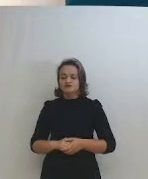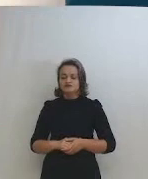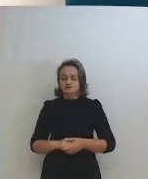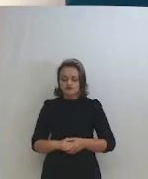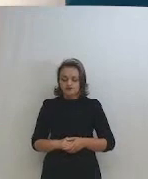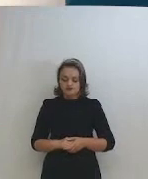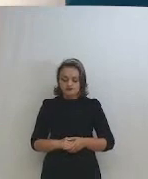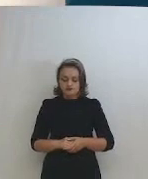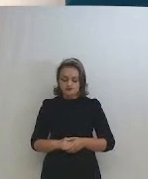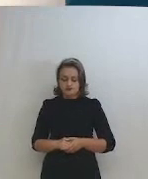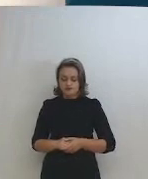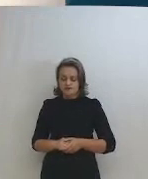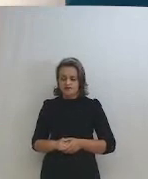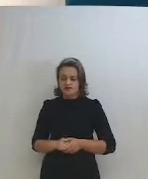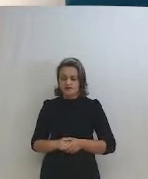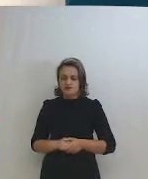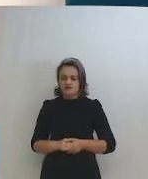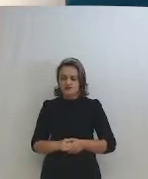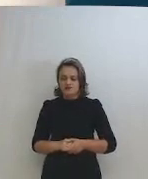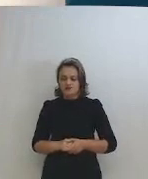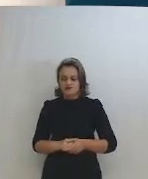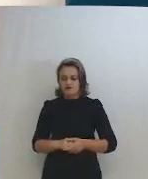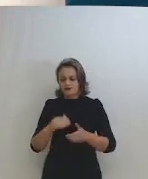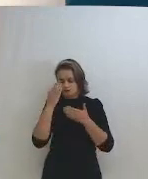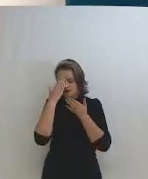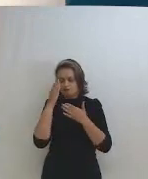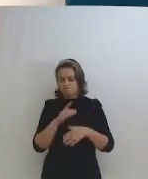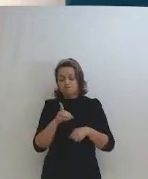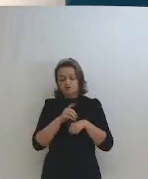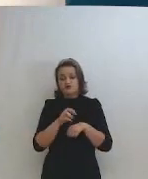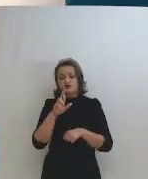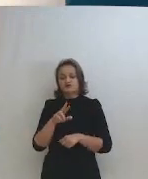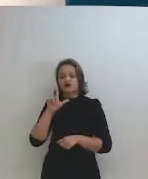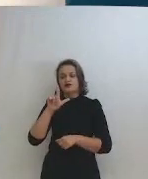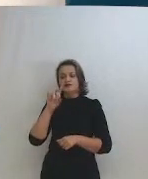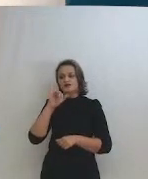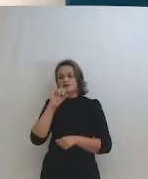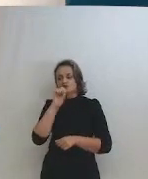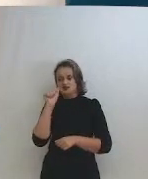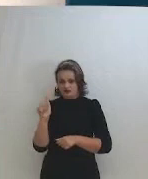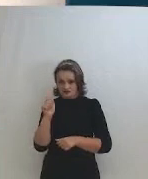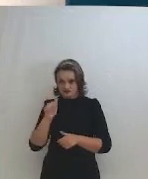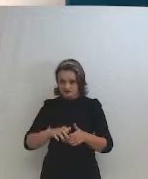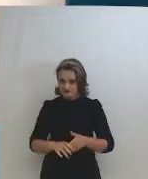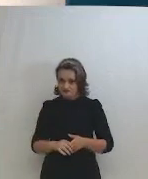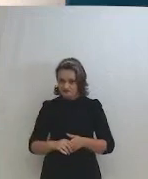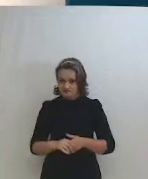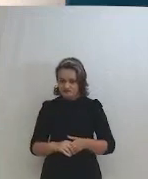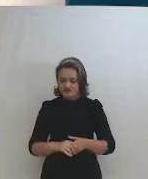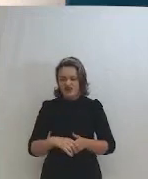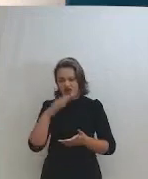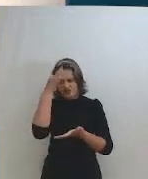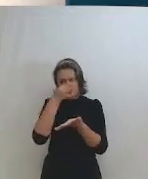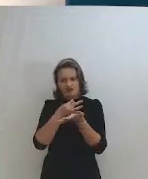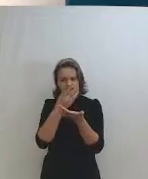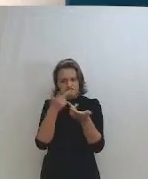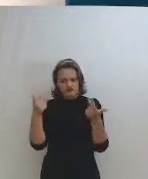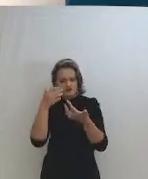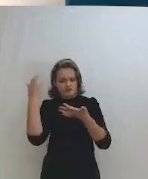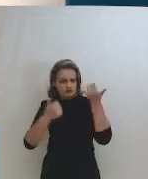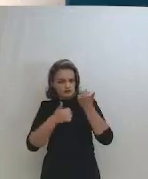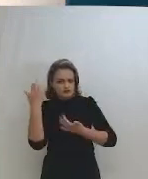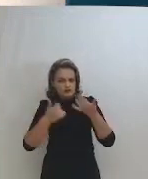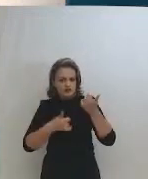Doutora Luísa. Obrigada. Bom, a tese, me parece que aqui a tese que foi sustentada pelo